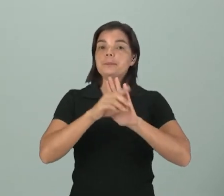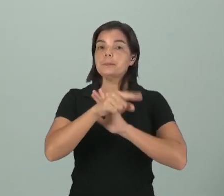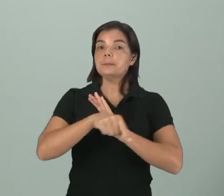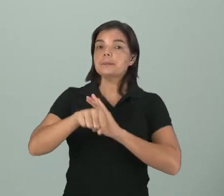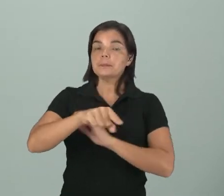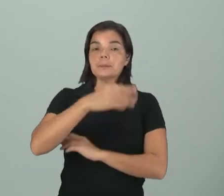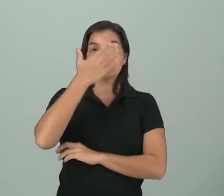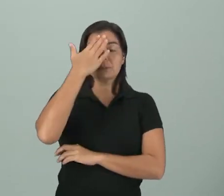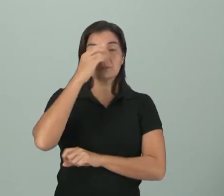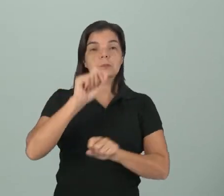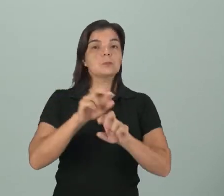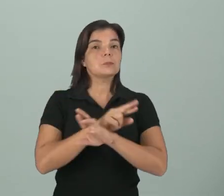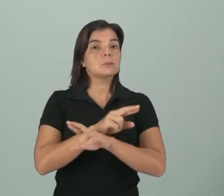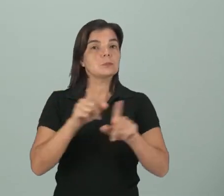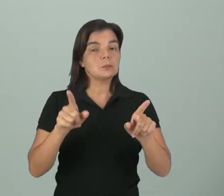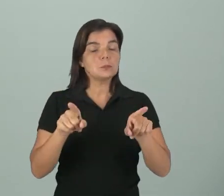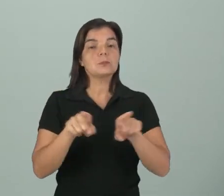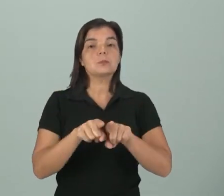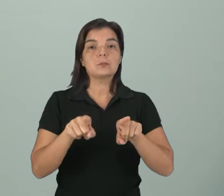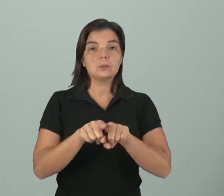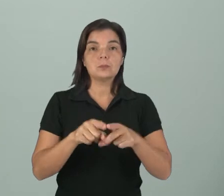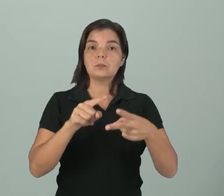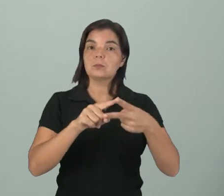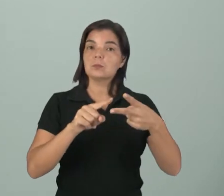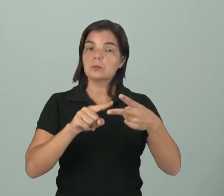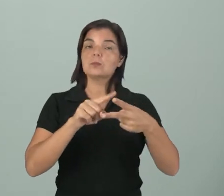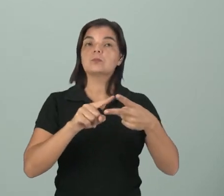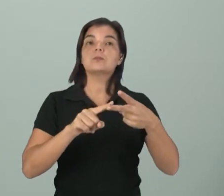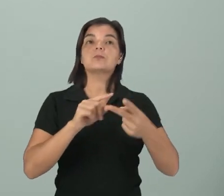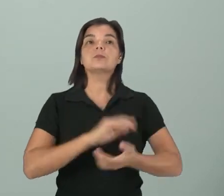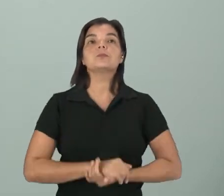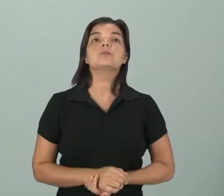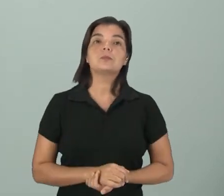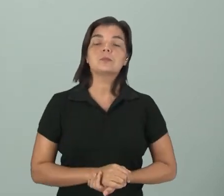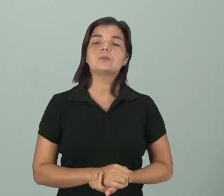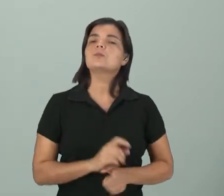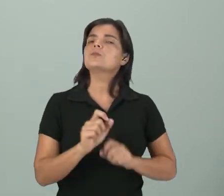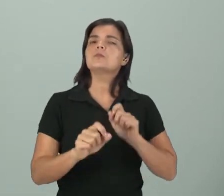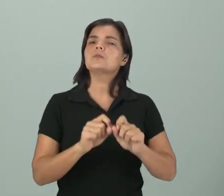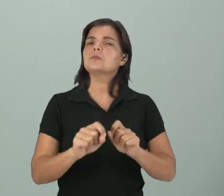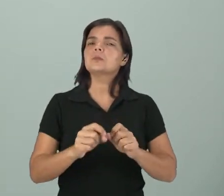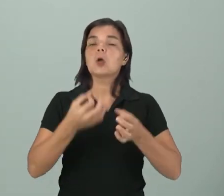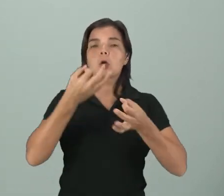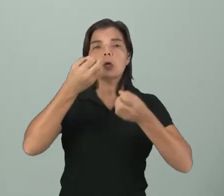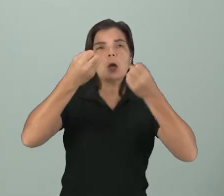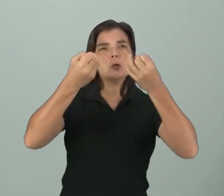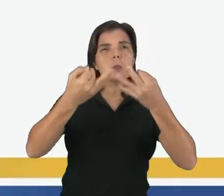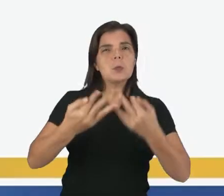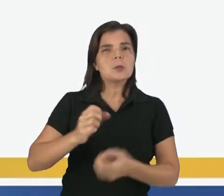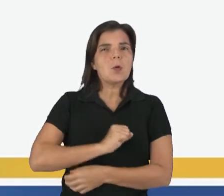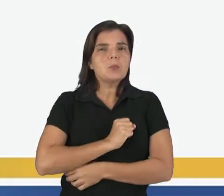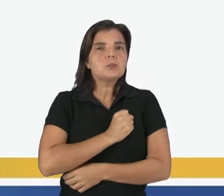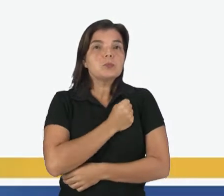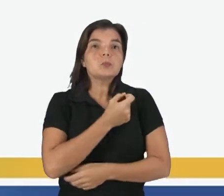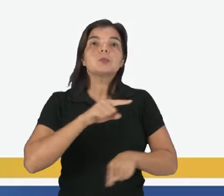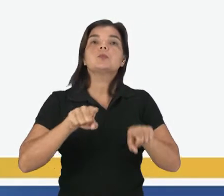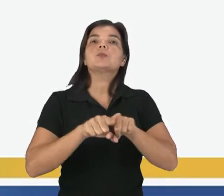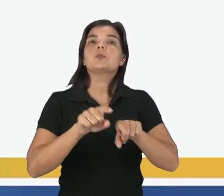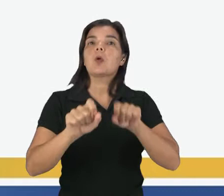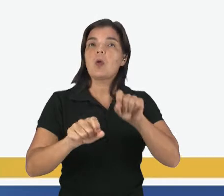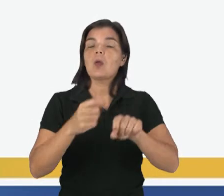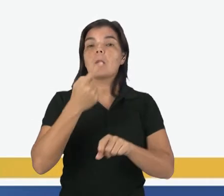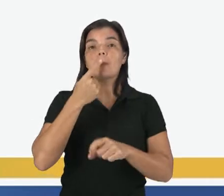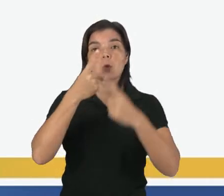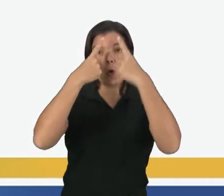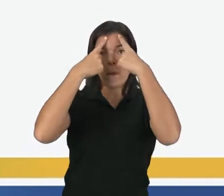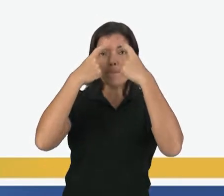que você saiba a diferença entre essas duas expressões. O que é o discurso de ódio? É considerado um tipo